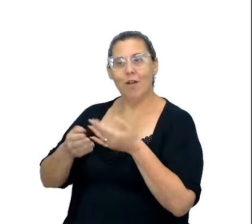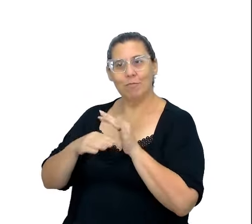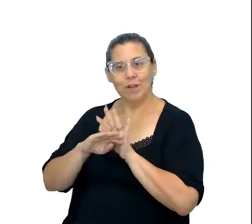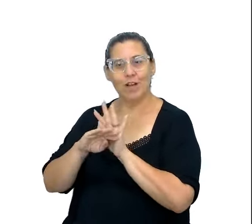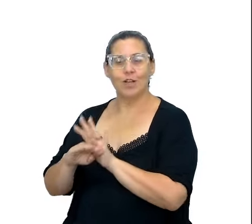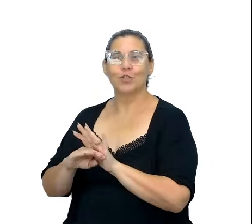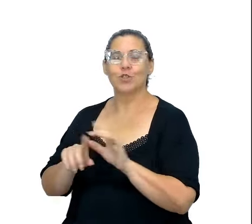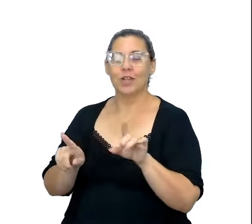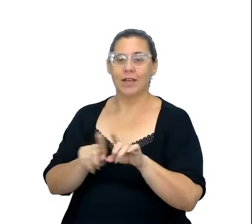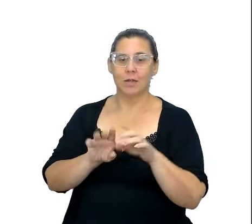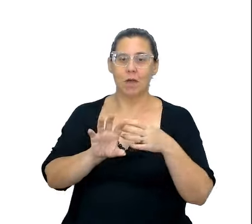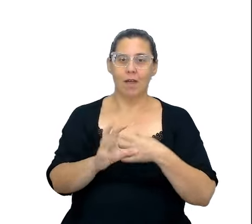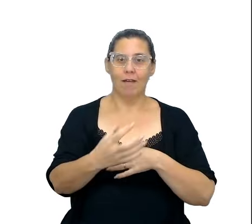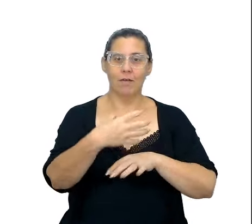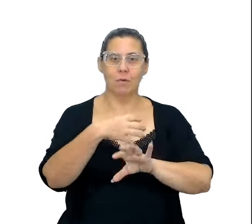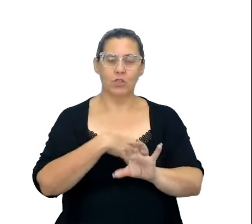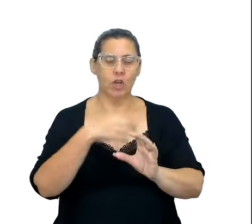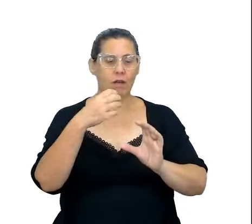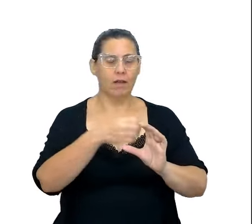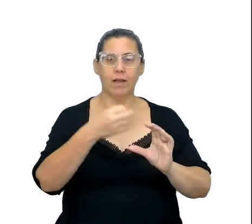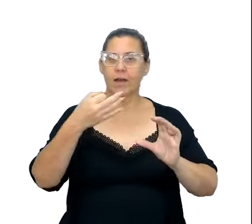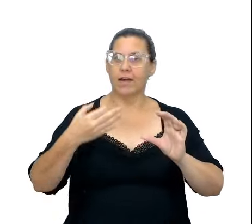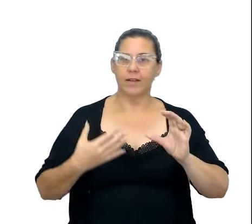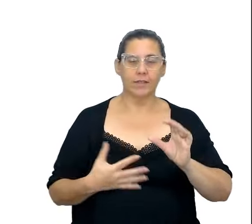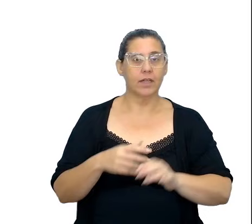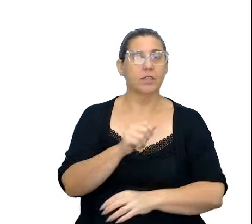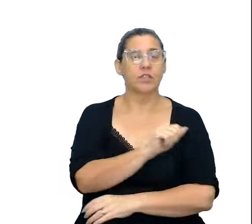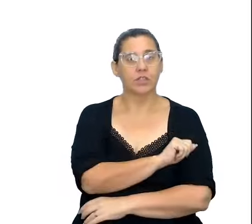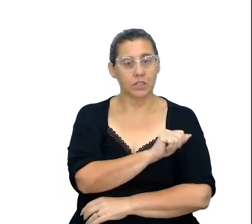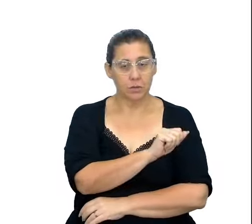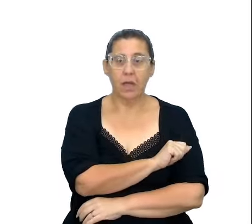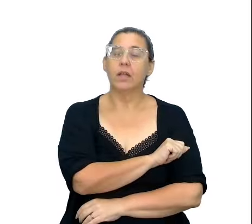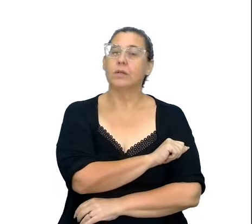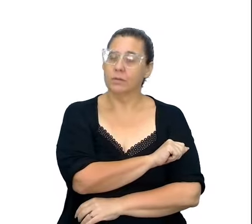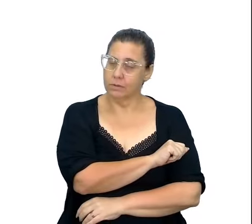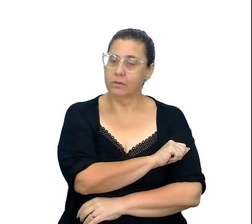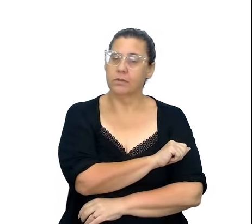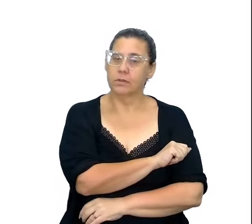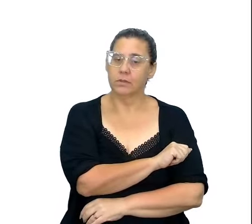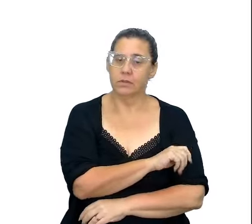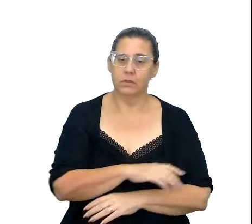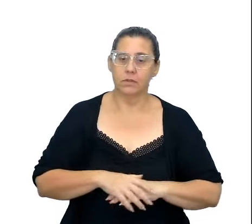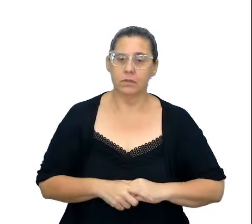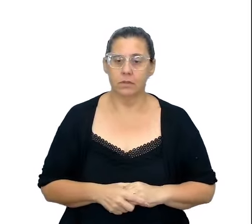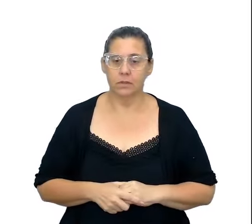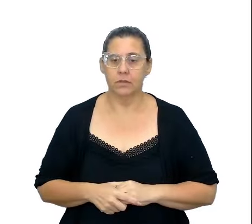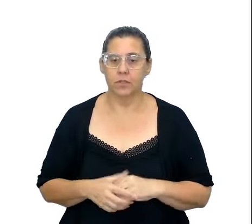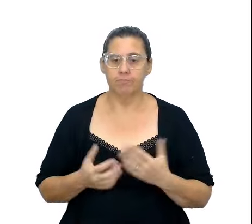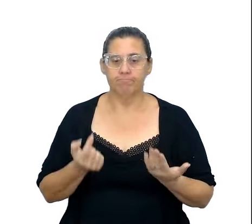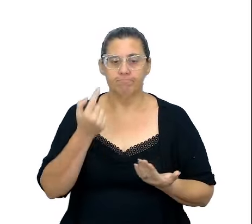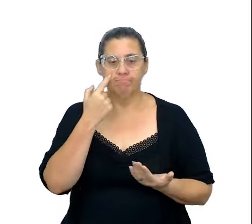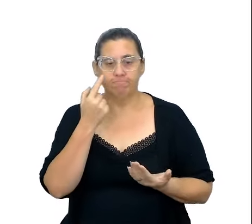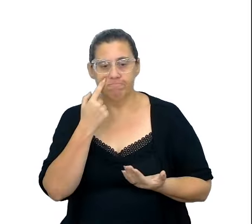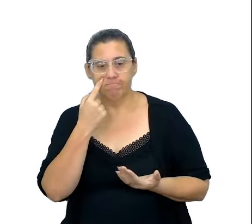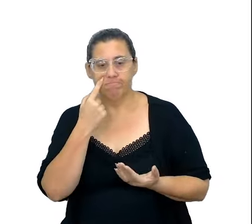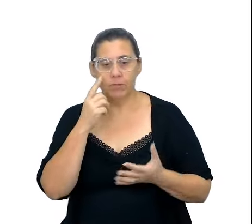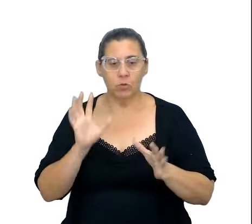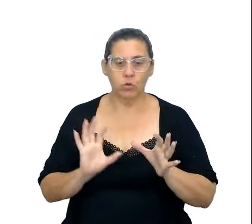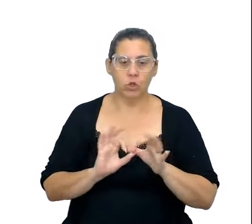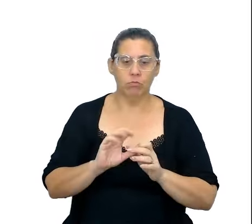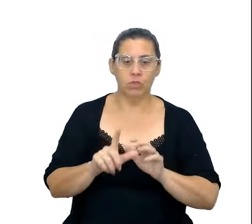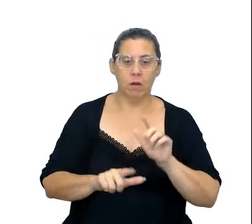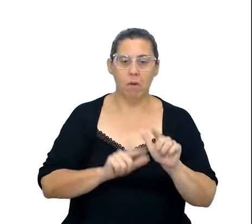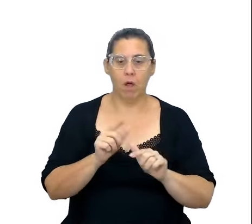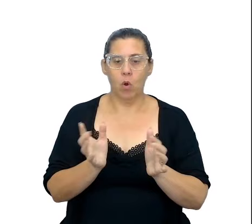da empatia, né, as características aí dos estudantes, né, essa união, o trabalho em grupo, né, vai fazer